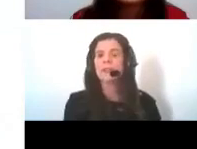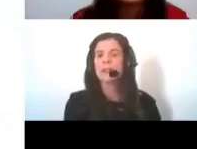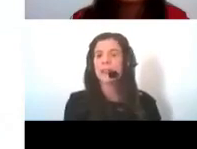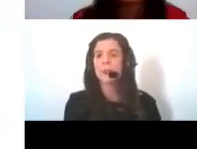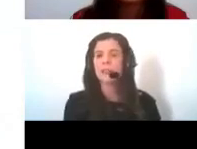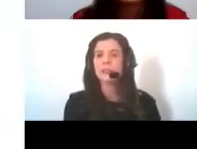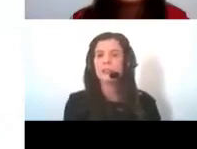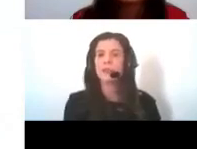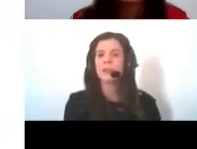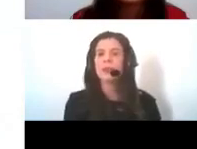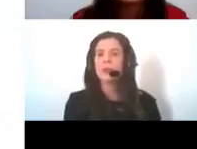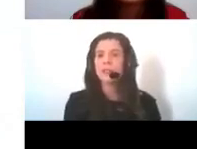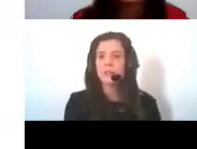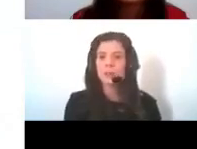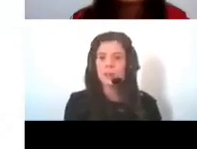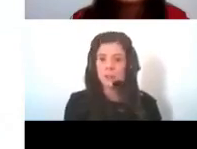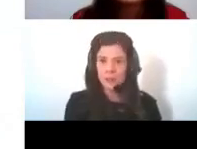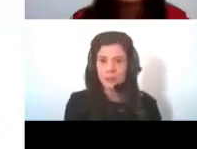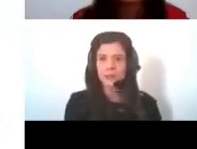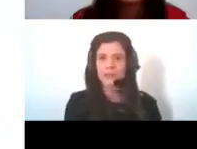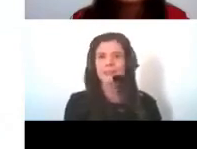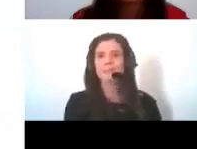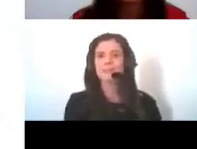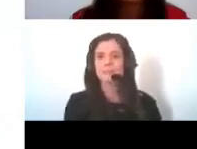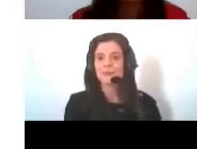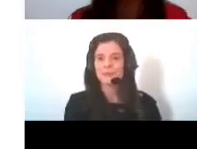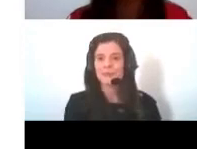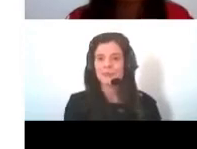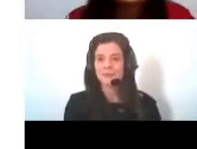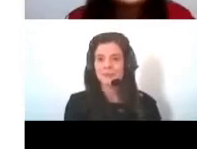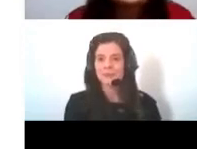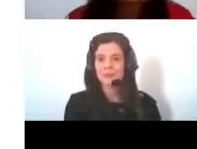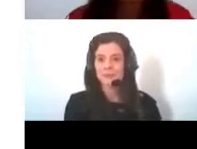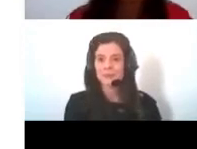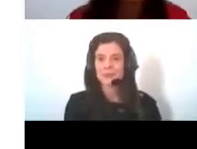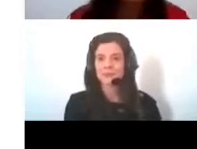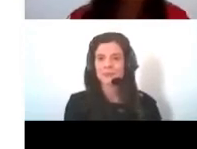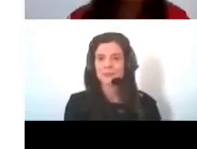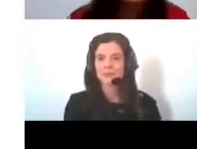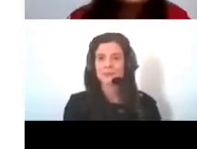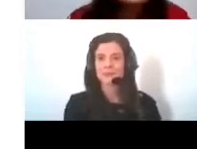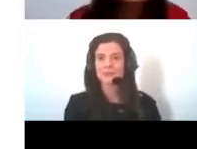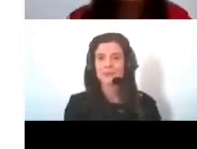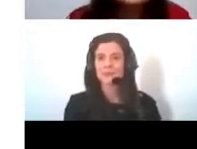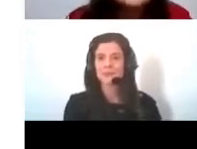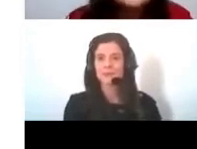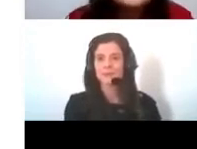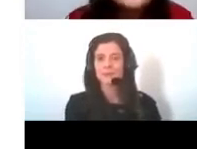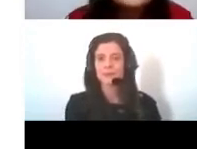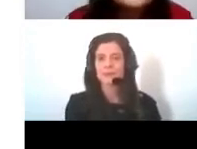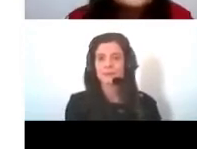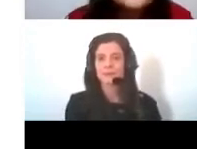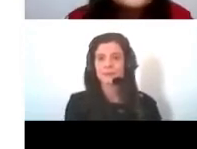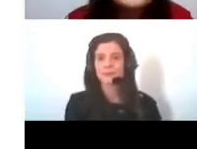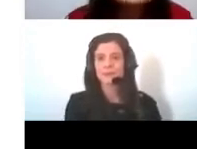Esperamos realmente que vocês possam obter muitas informações. Olá, eu sou a Simone, né? Sou psicóloga no Departamento